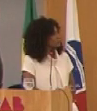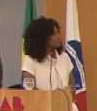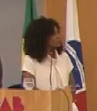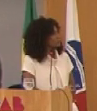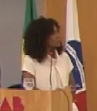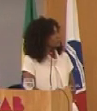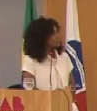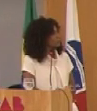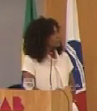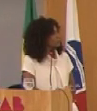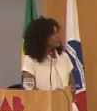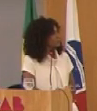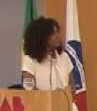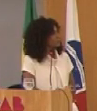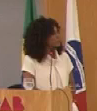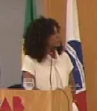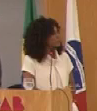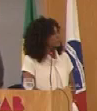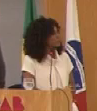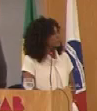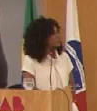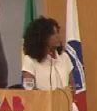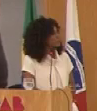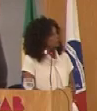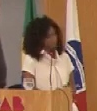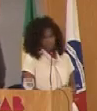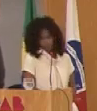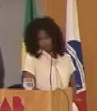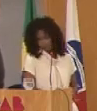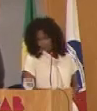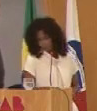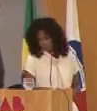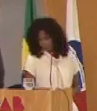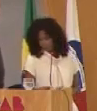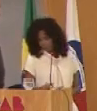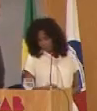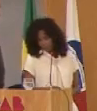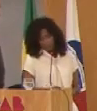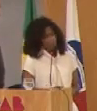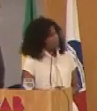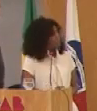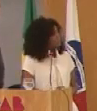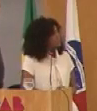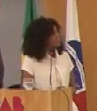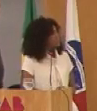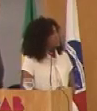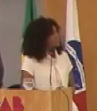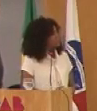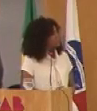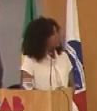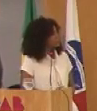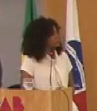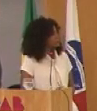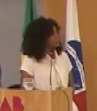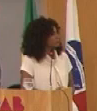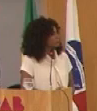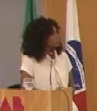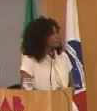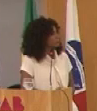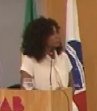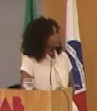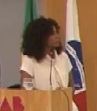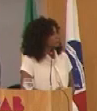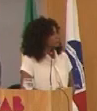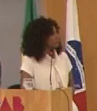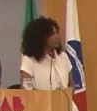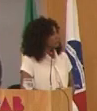de violência que precisa ser enfrentada. São, de fato, muitas formas. E solidários